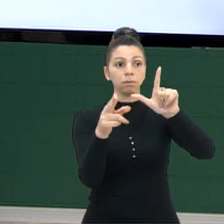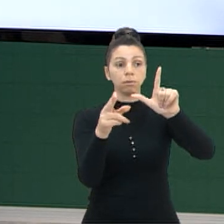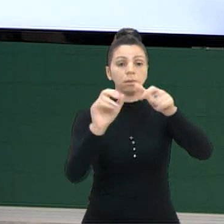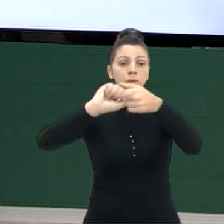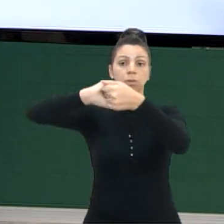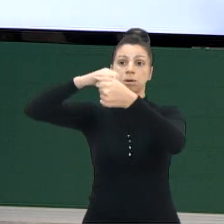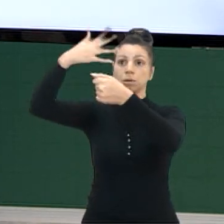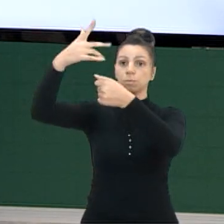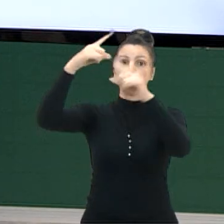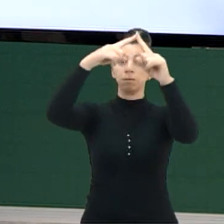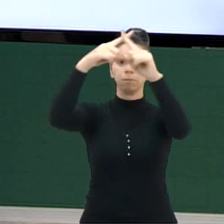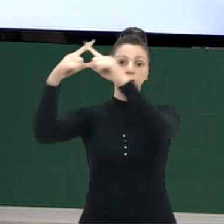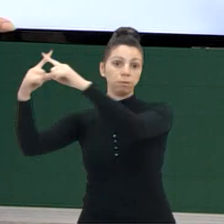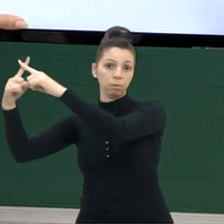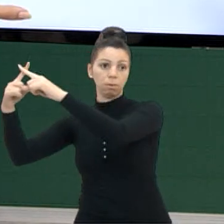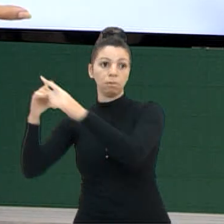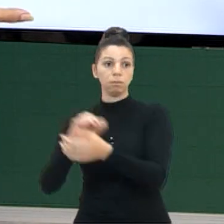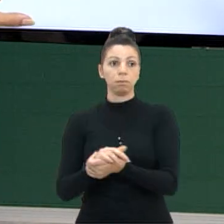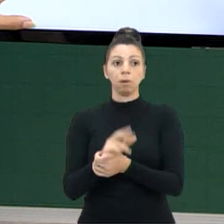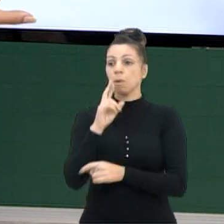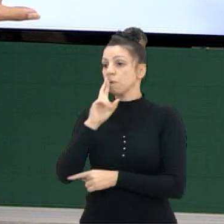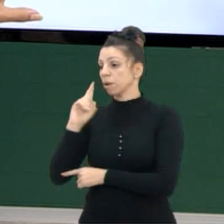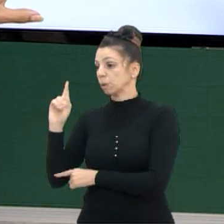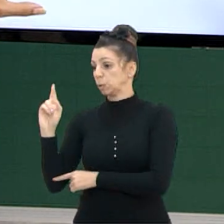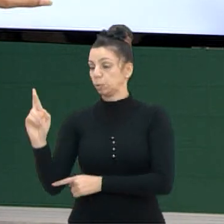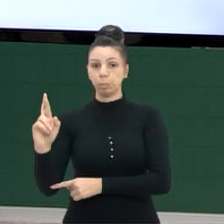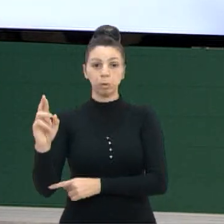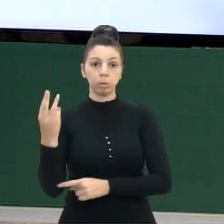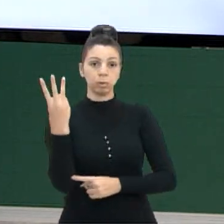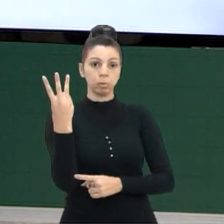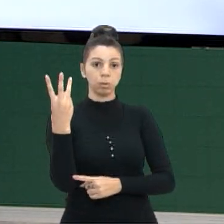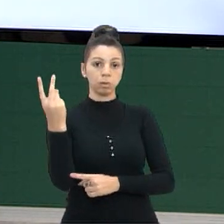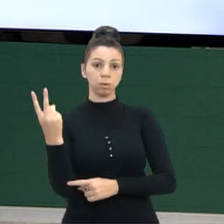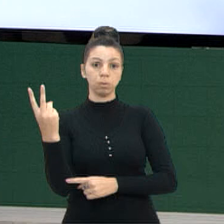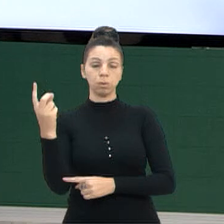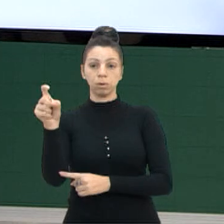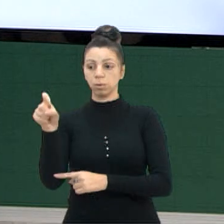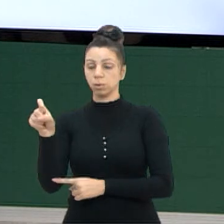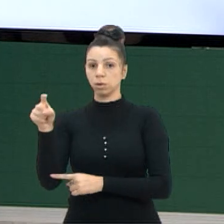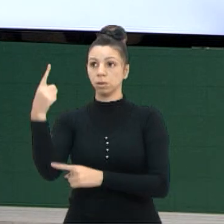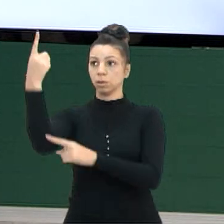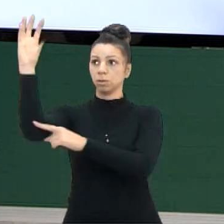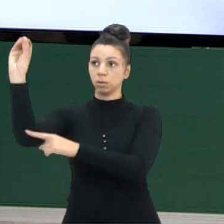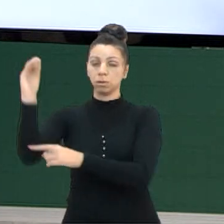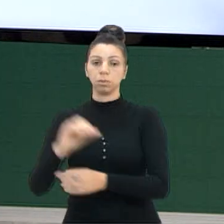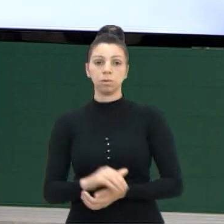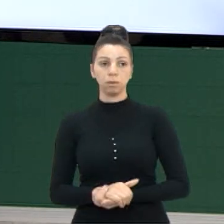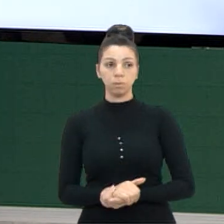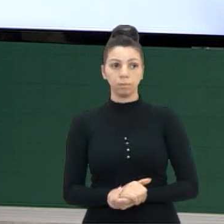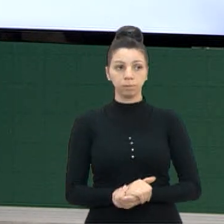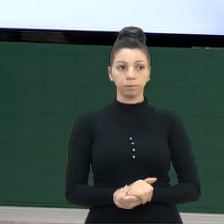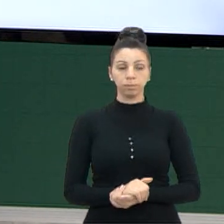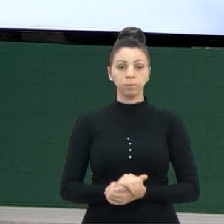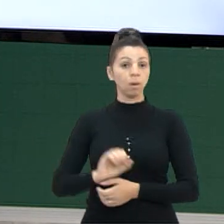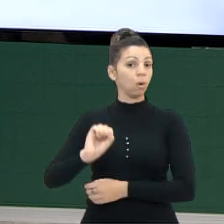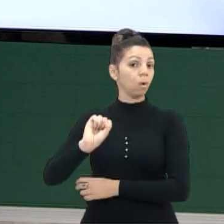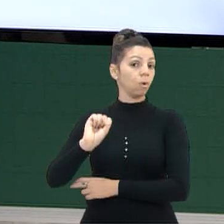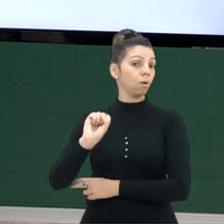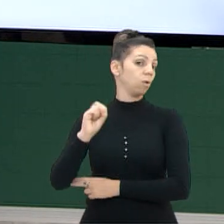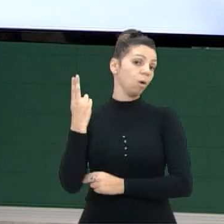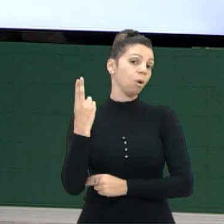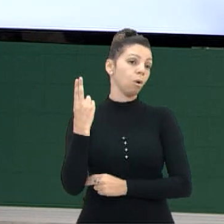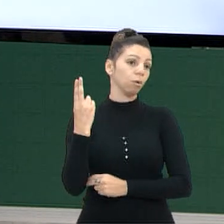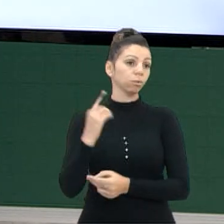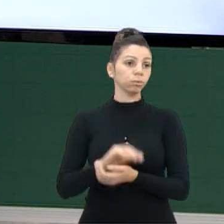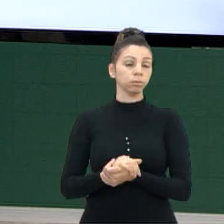7, 8, 9, 10. Resposta 32x elevado à décima. Ou, repete aqui, colocou